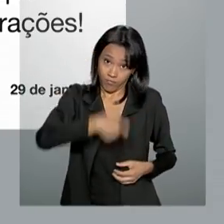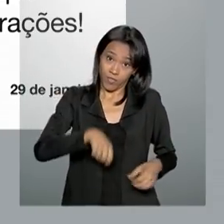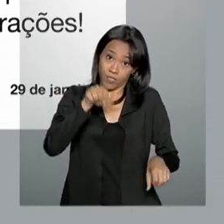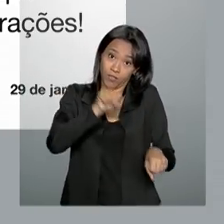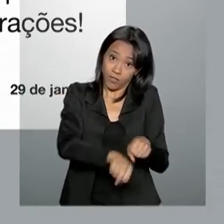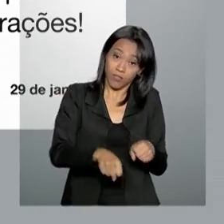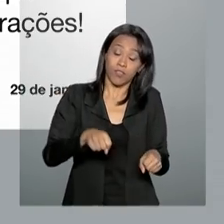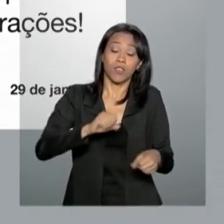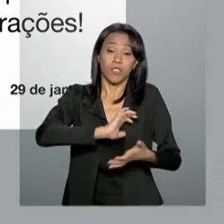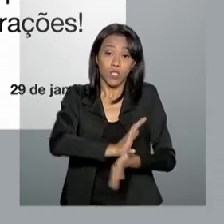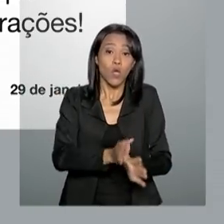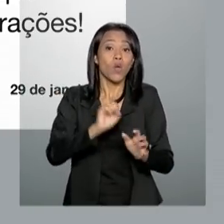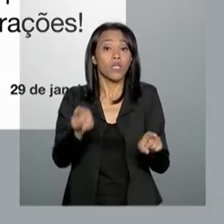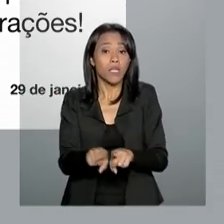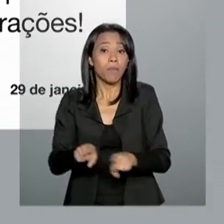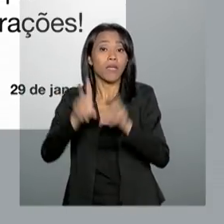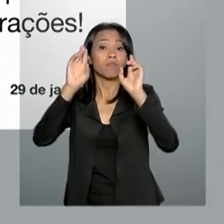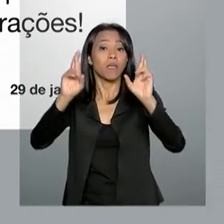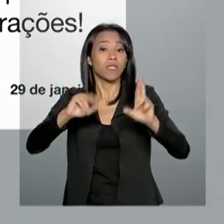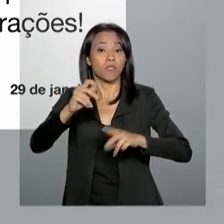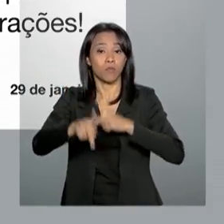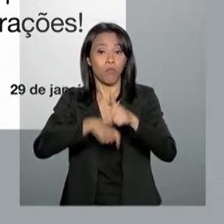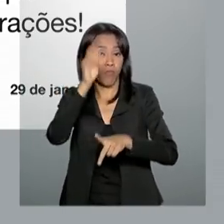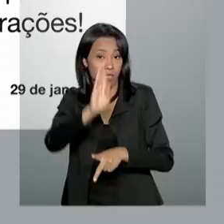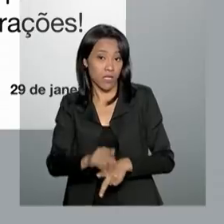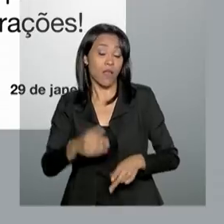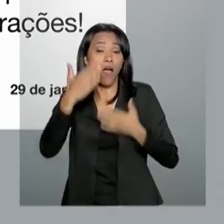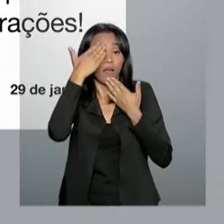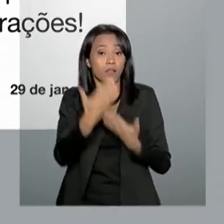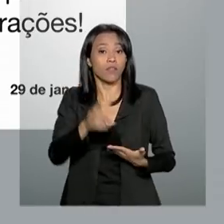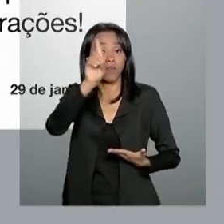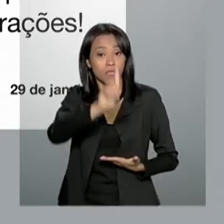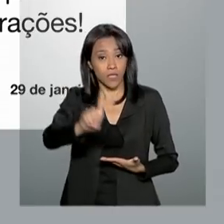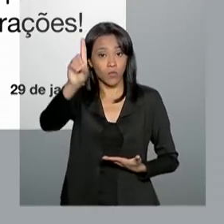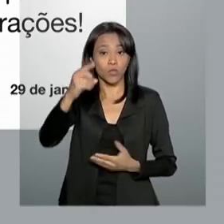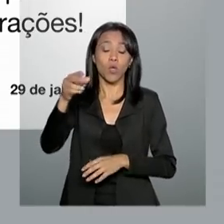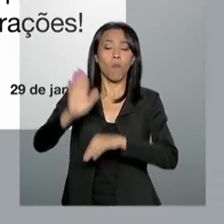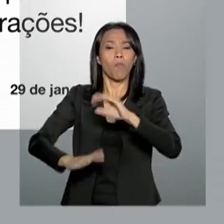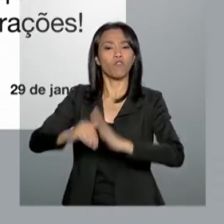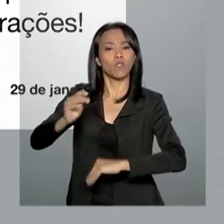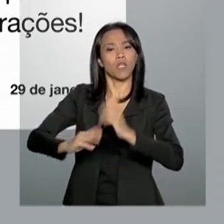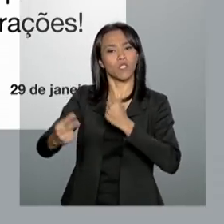futuro melhor. Agradeço a Deus por estar vivo, aos profissionais que cuidaram de mim